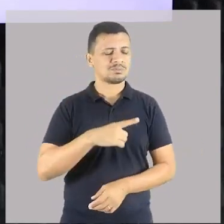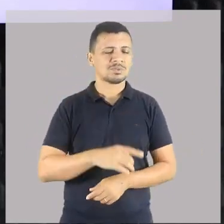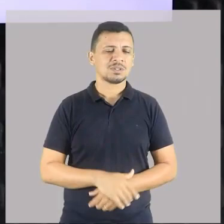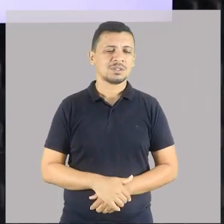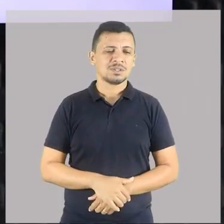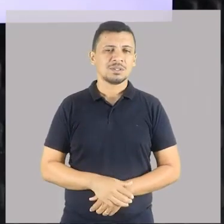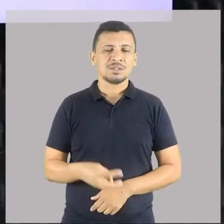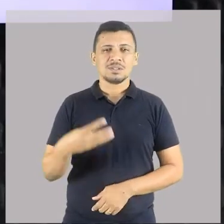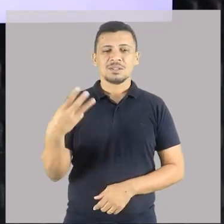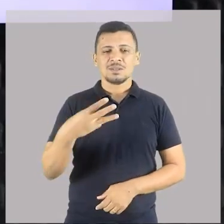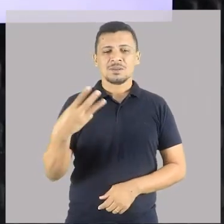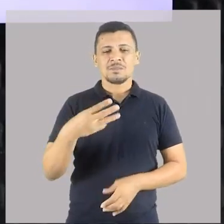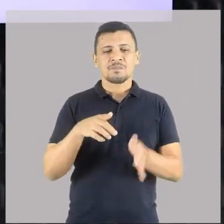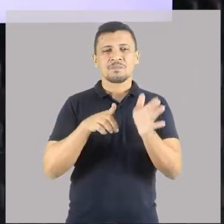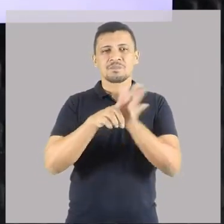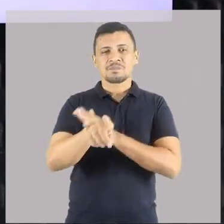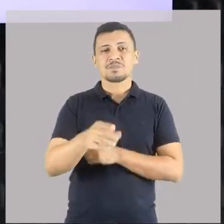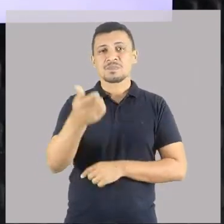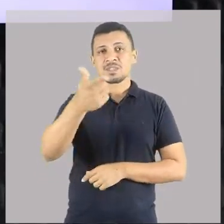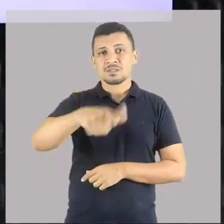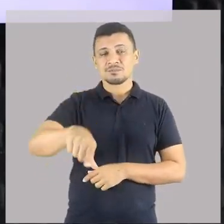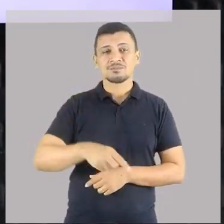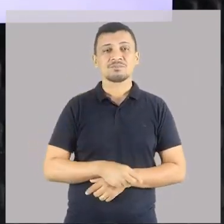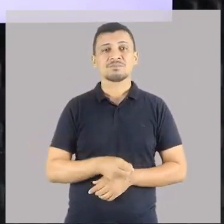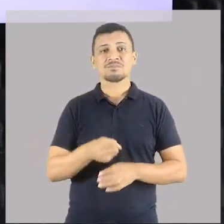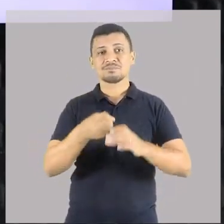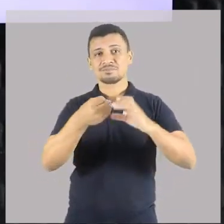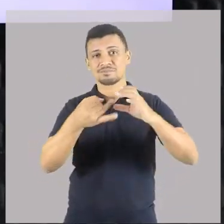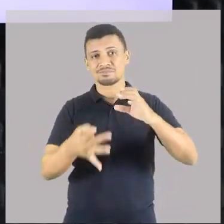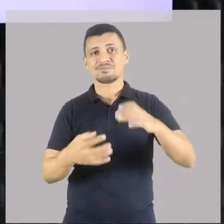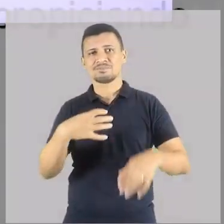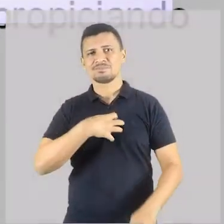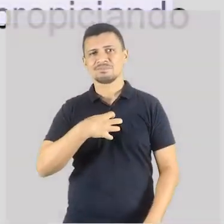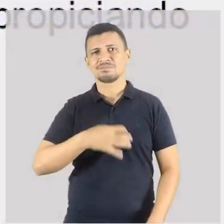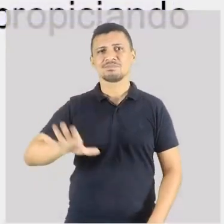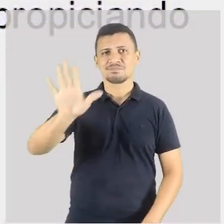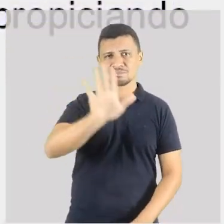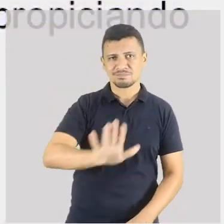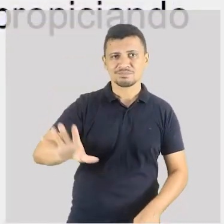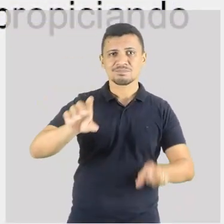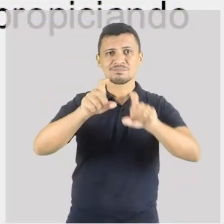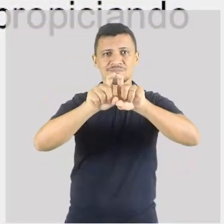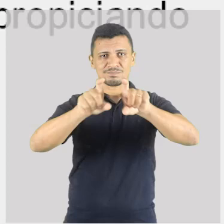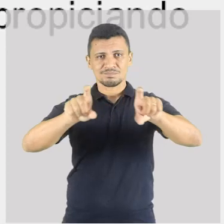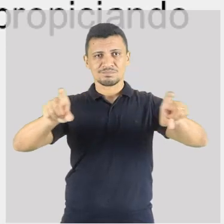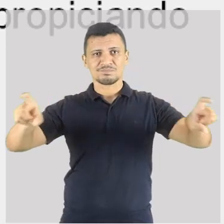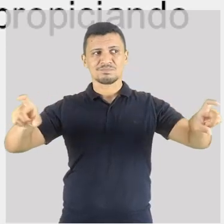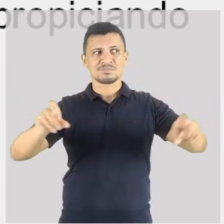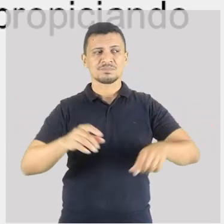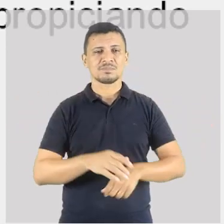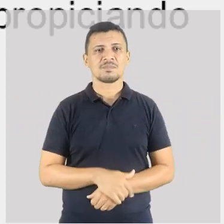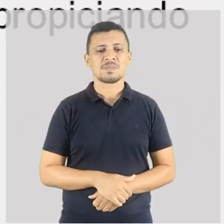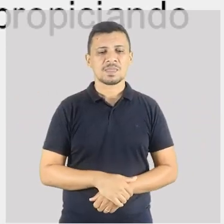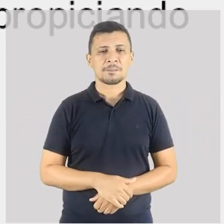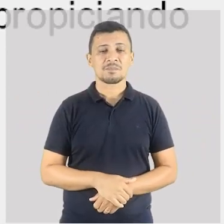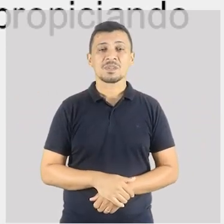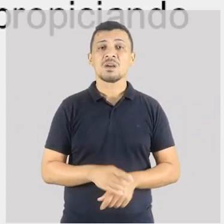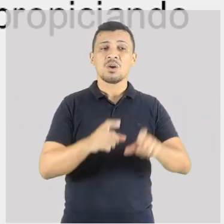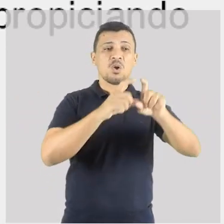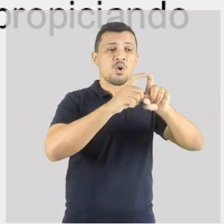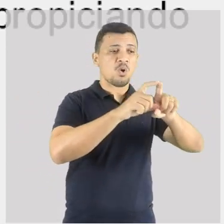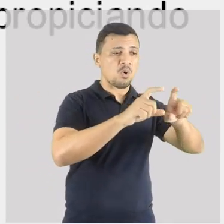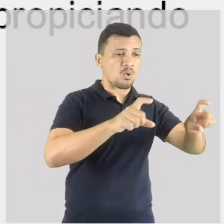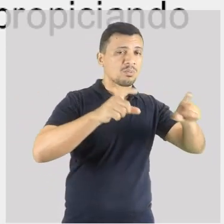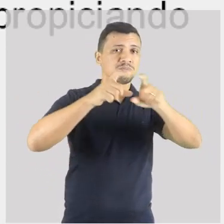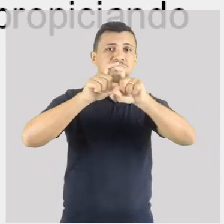terceira questão, ele traz novamente o aspecto semântico das orações. Considerando os aspectos semânticos das orações coordenadas,